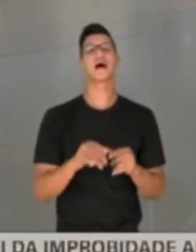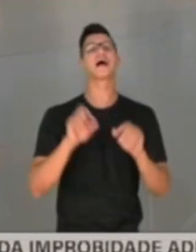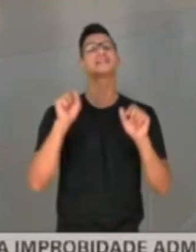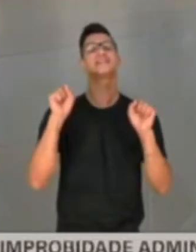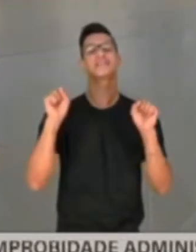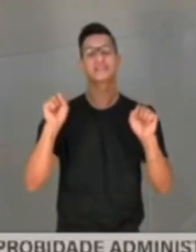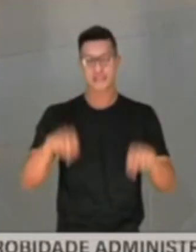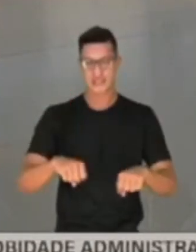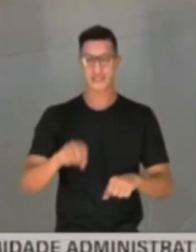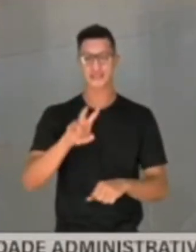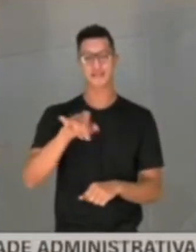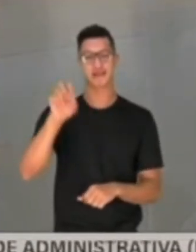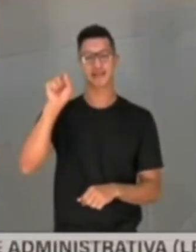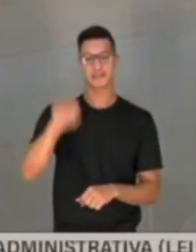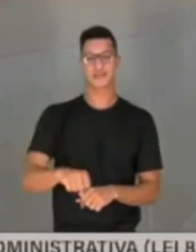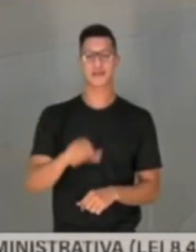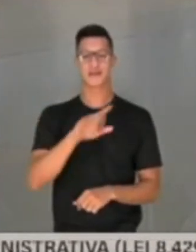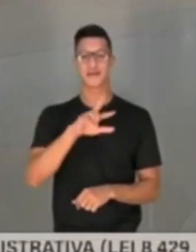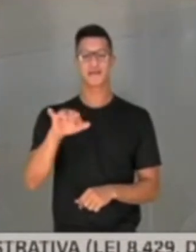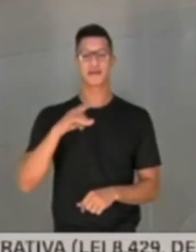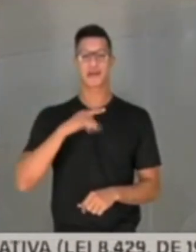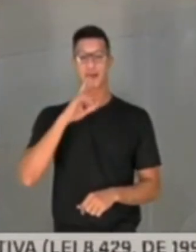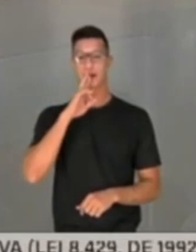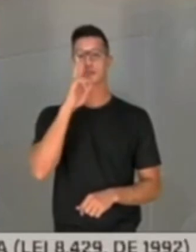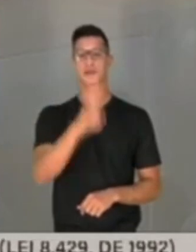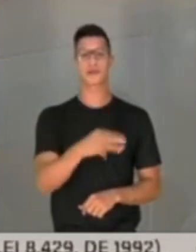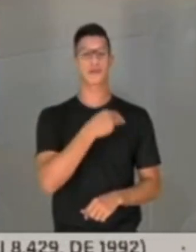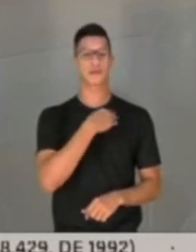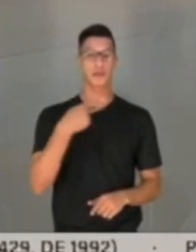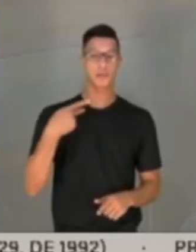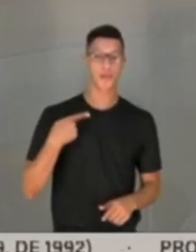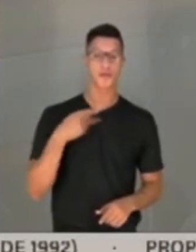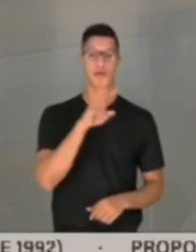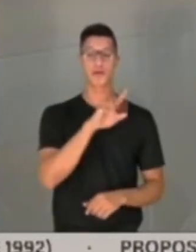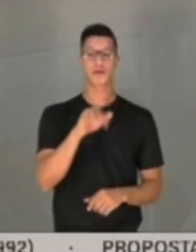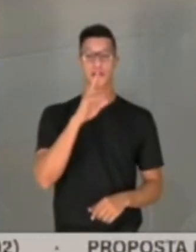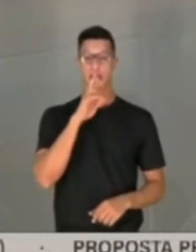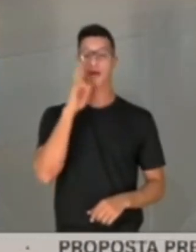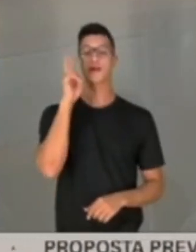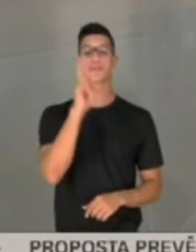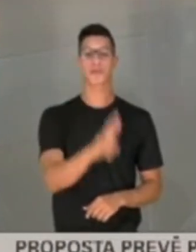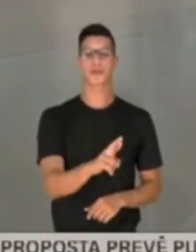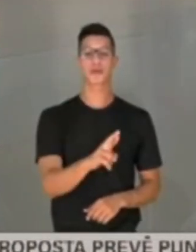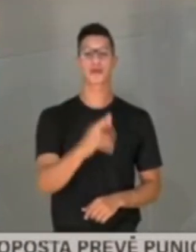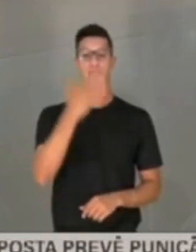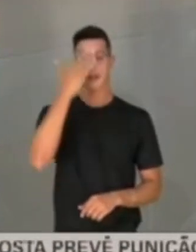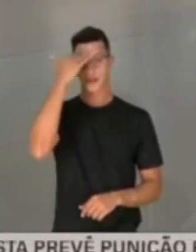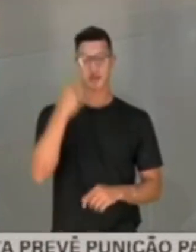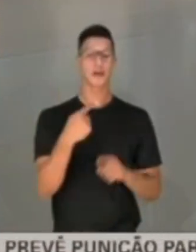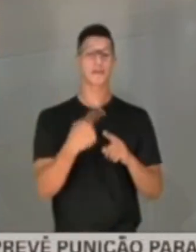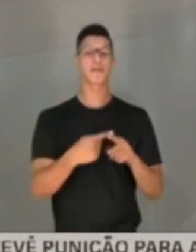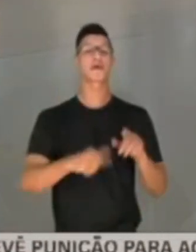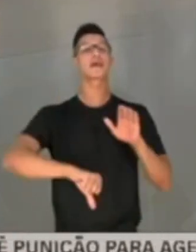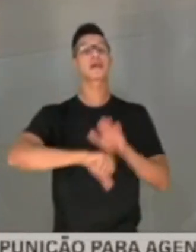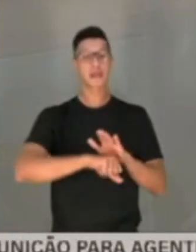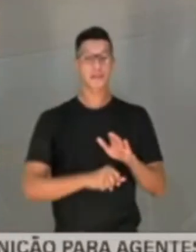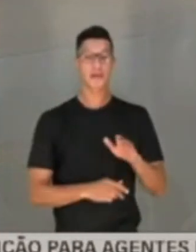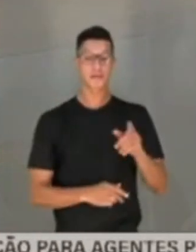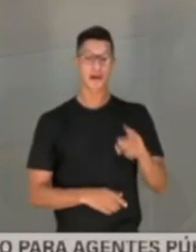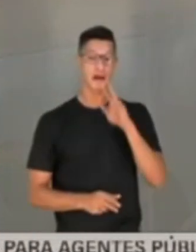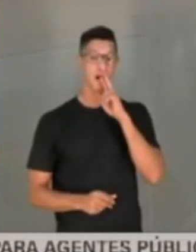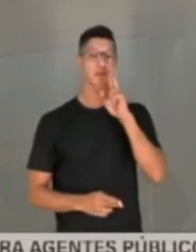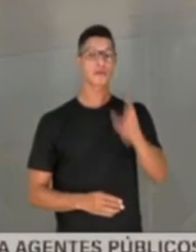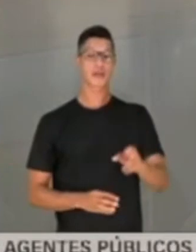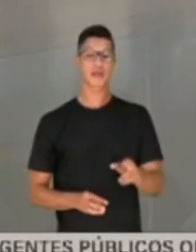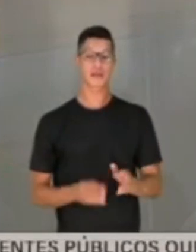dar, vai ter que responder o Ministério Público, vai ter que responder. Sabe por que crimes o senhor vai ter